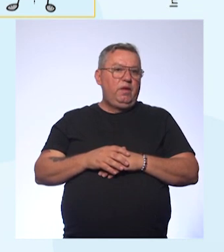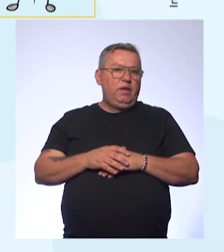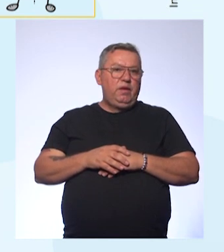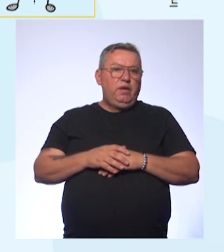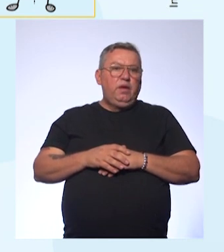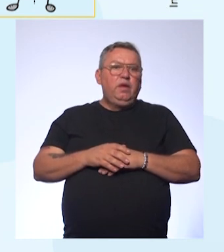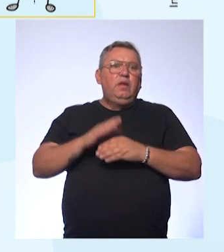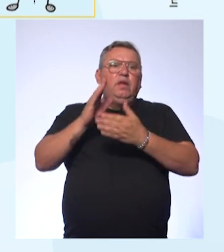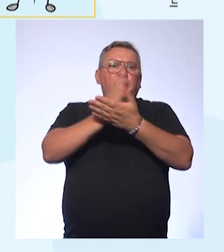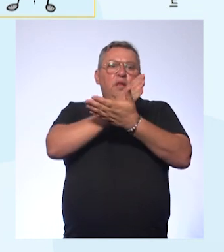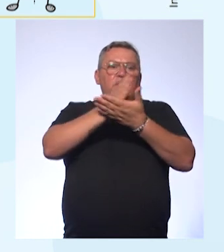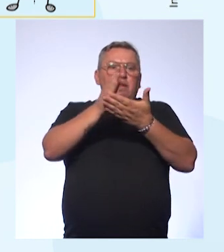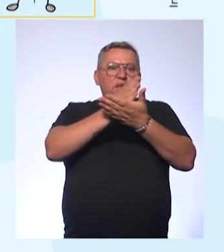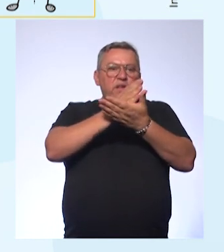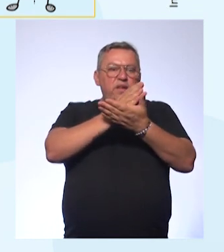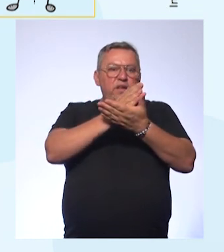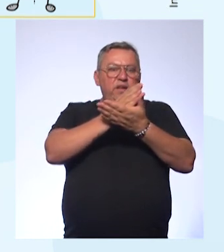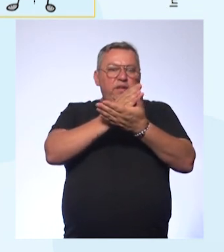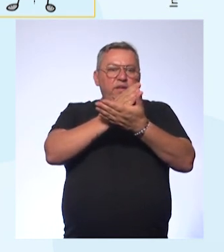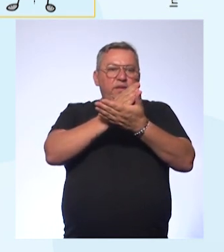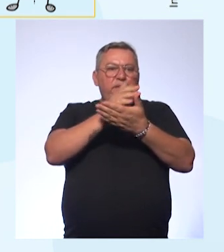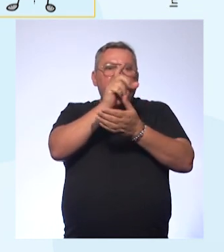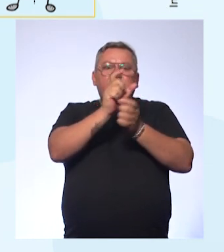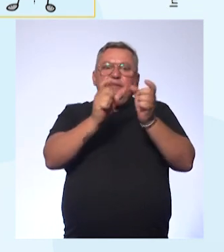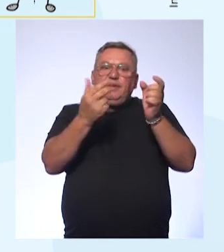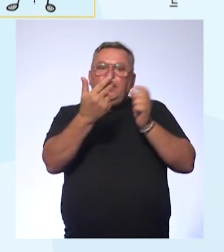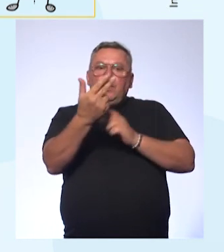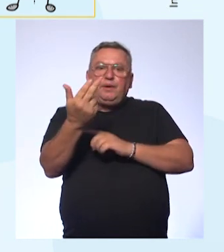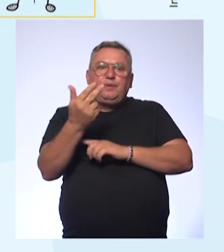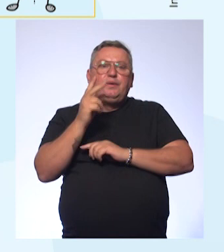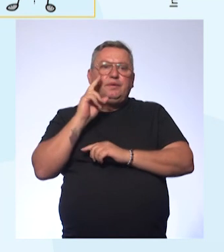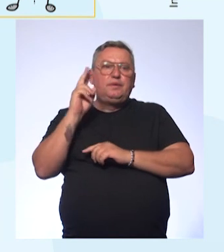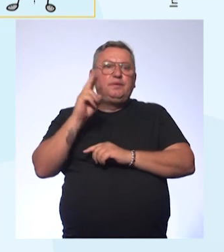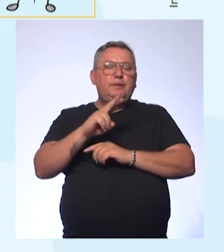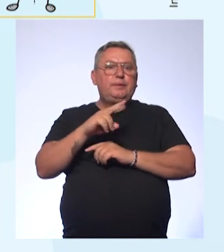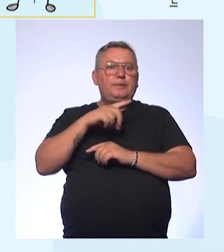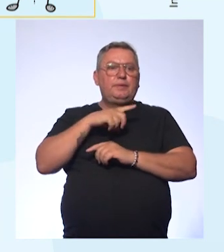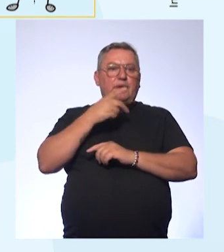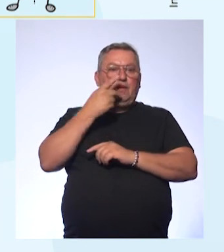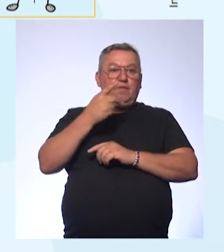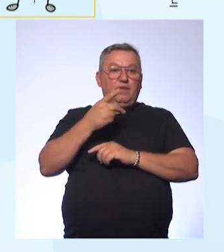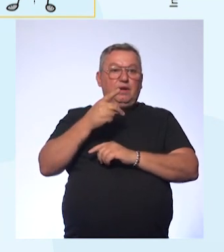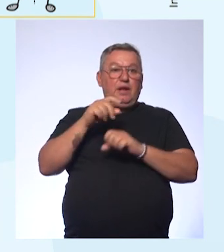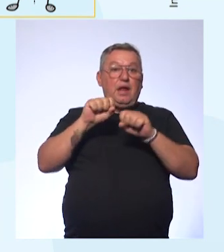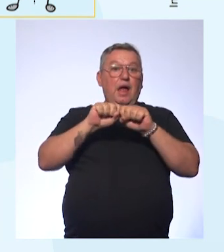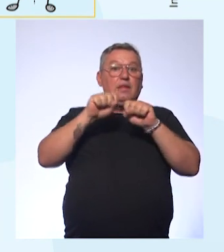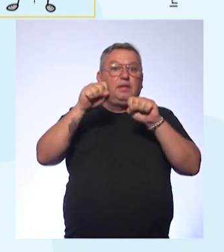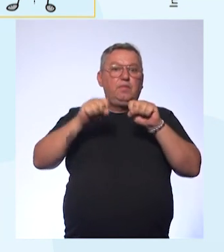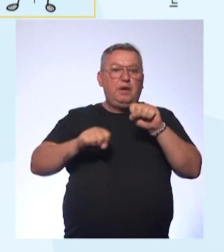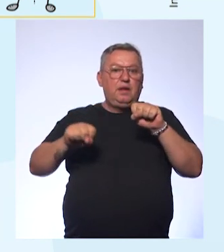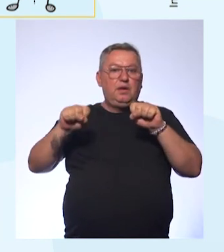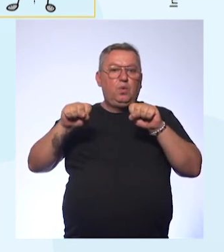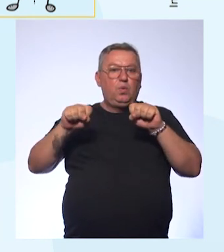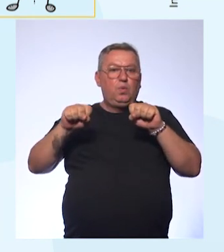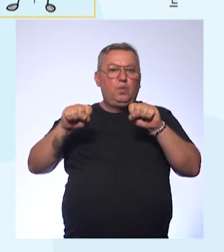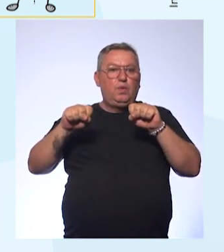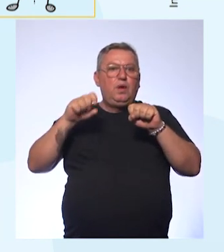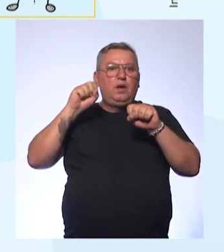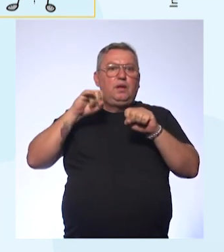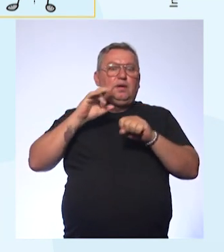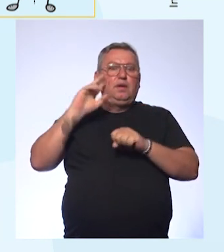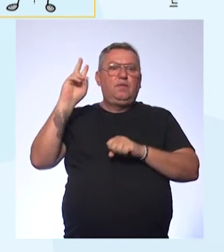né, dividir esse indivíduo em partes iguais, ó. Então, a gente fala que ele é assimétrico. Em comparação, se a